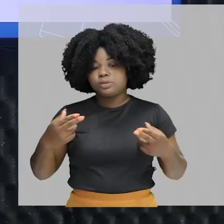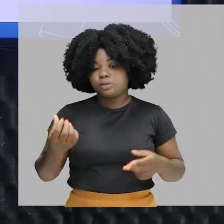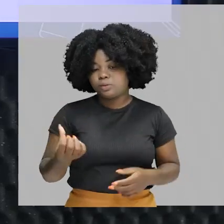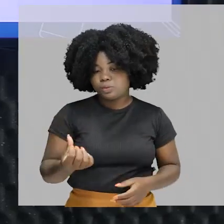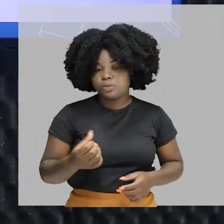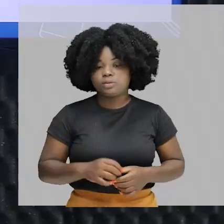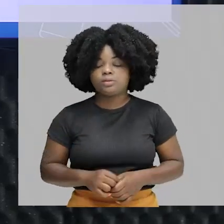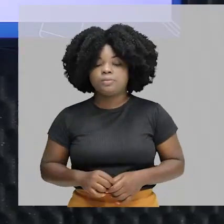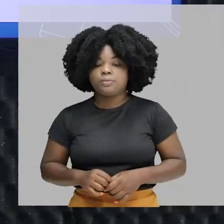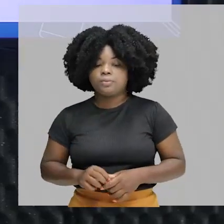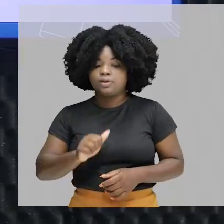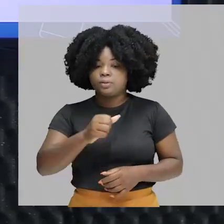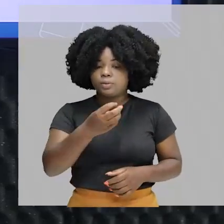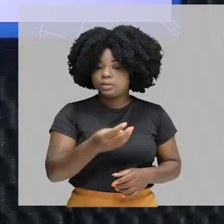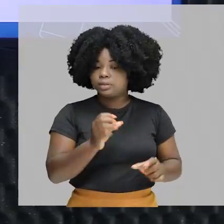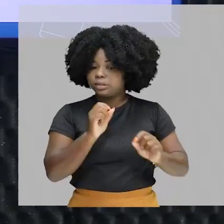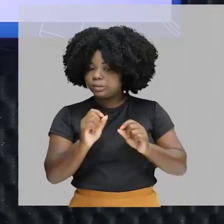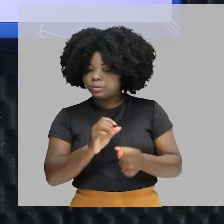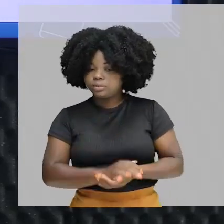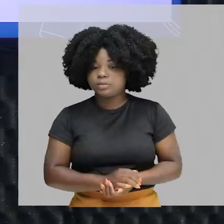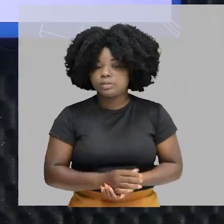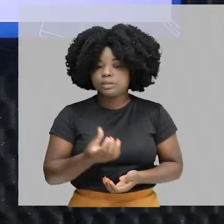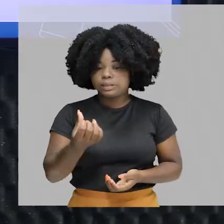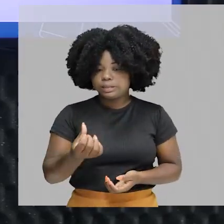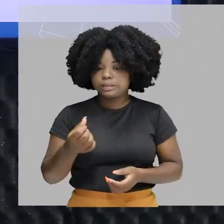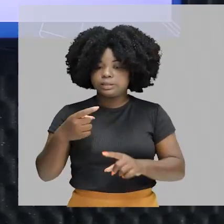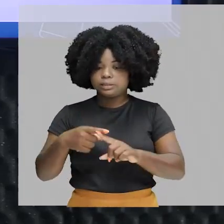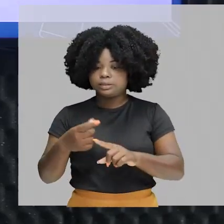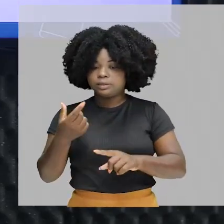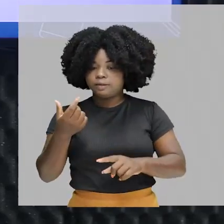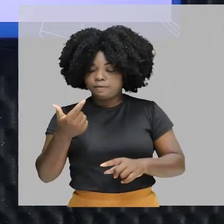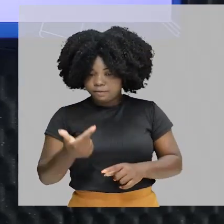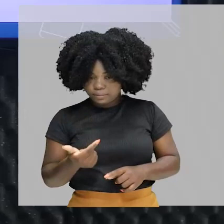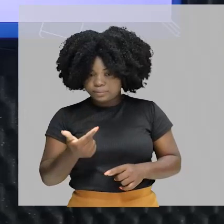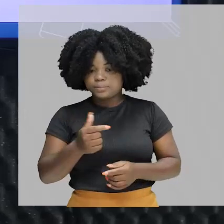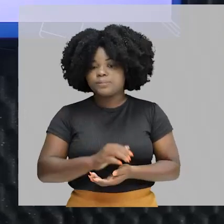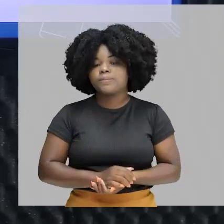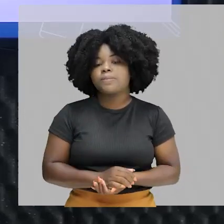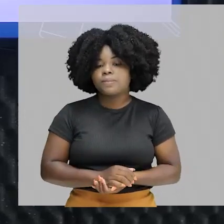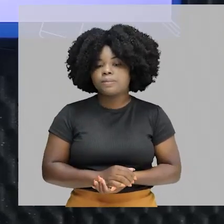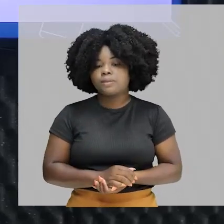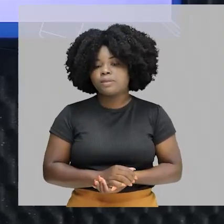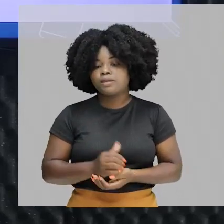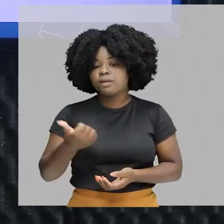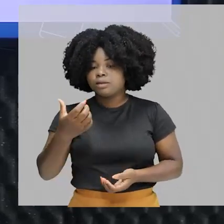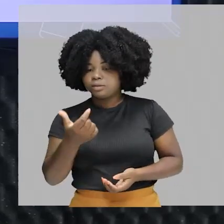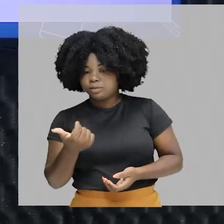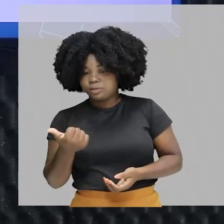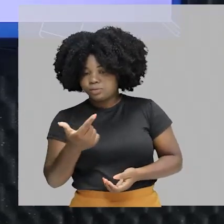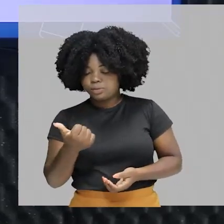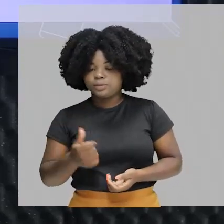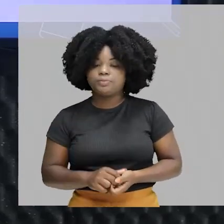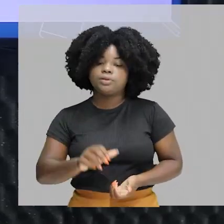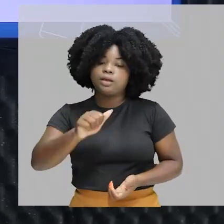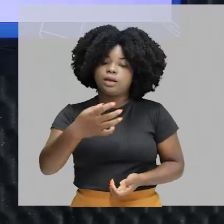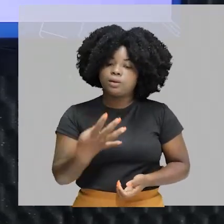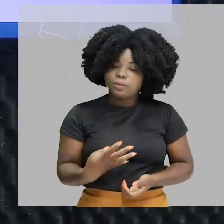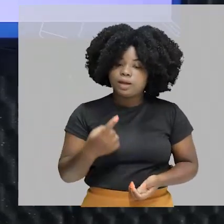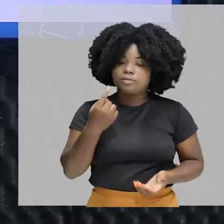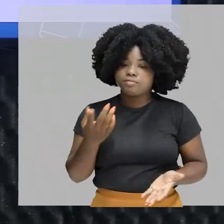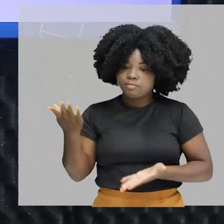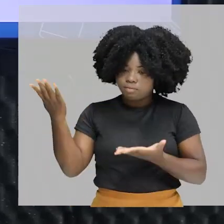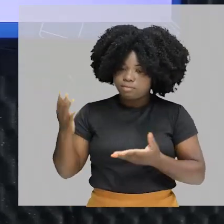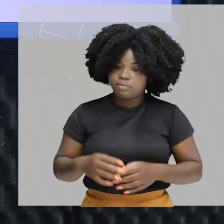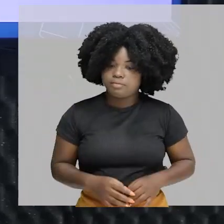deu 6. O A3, A2 vezes Q. 6 vezes 2, que deu 12. A4,